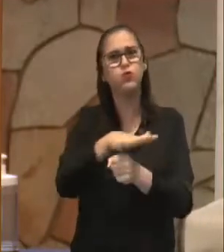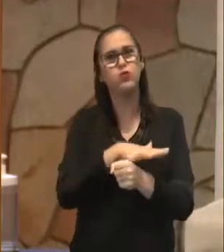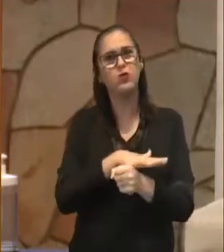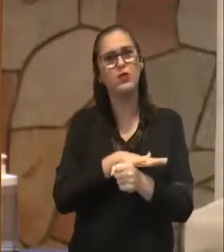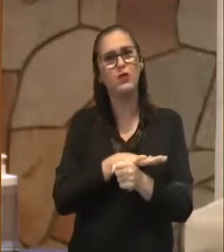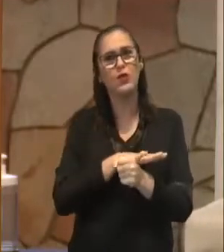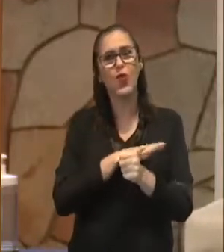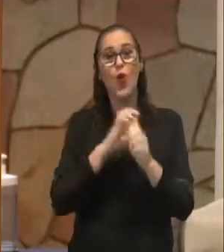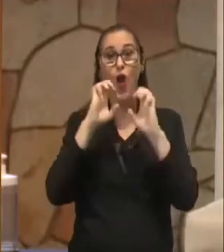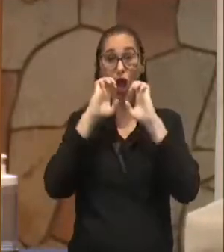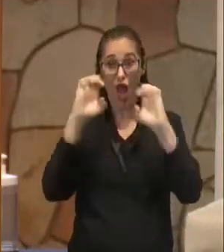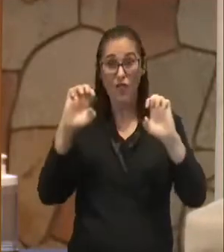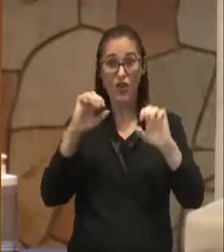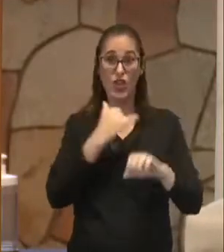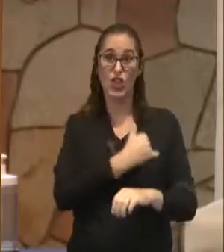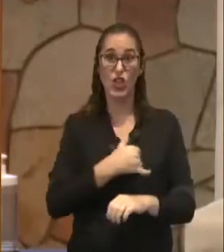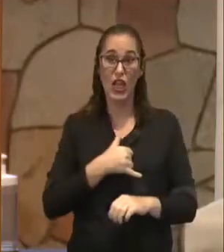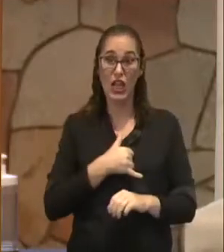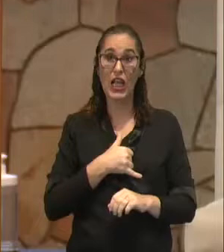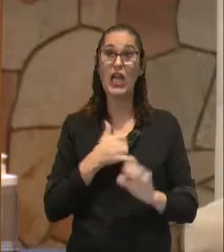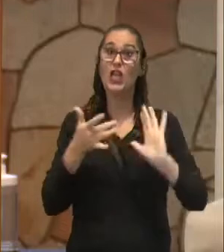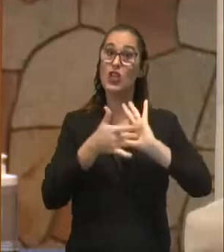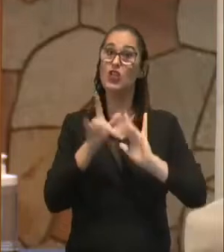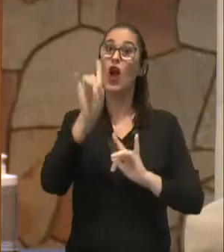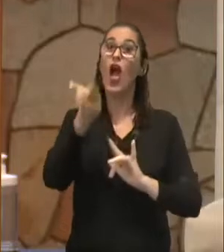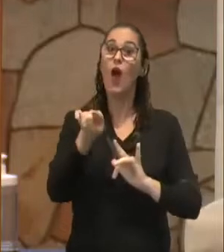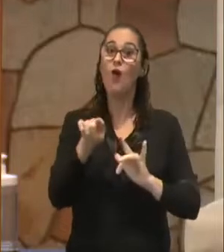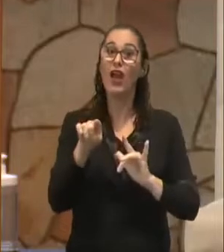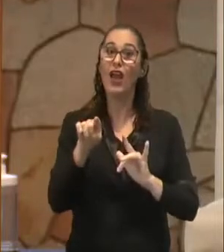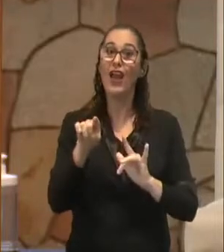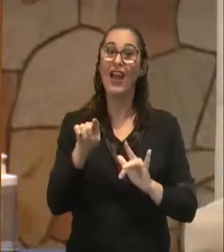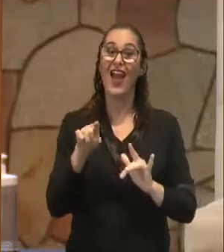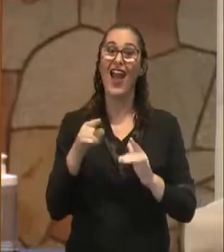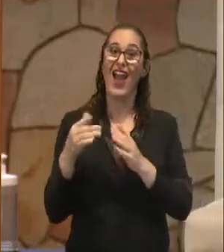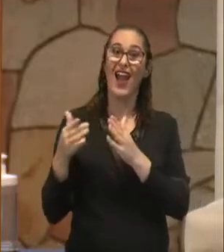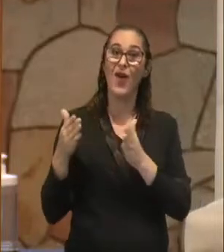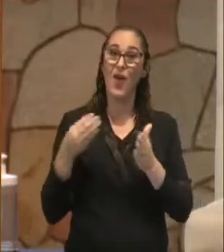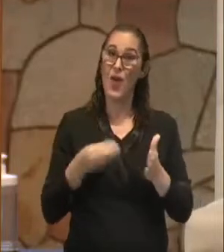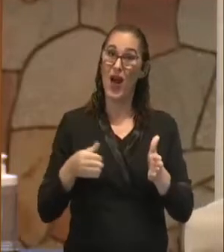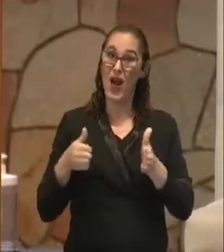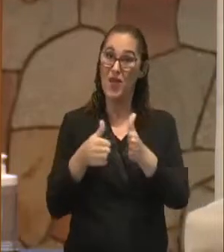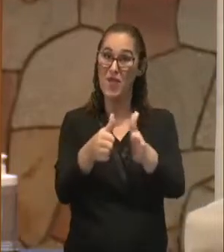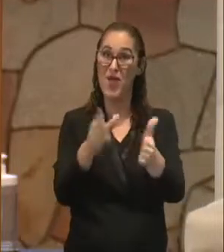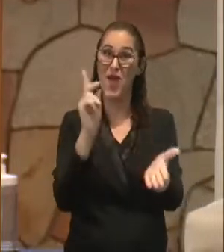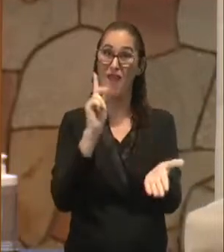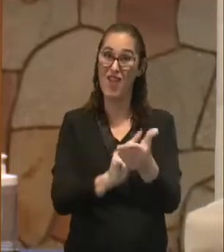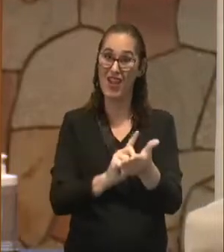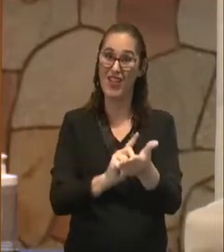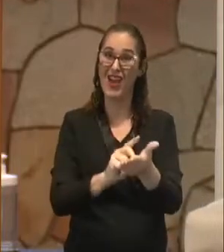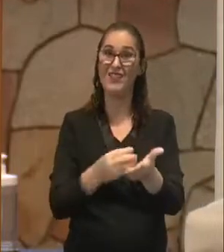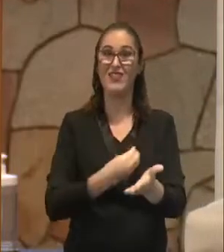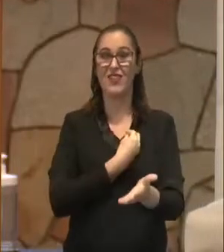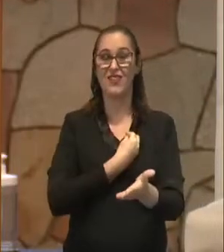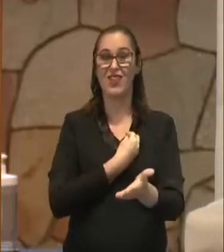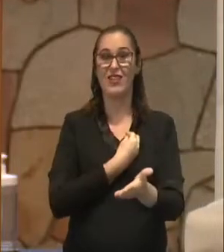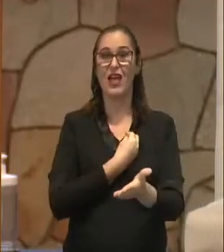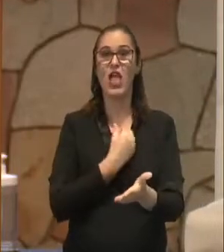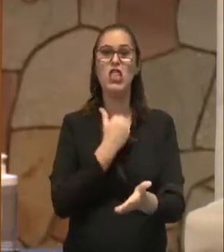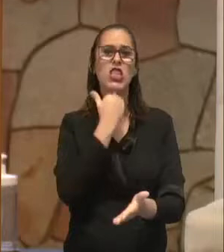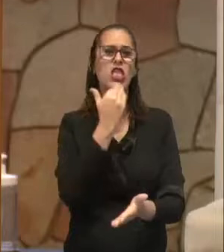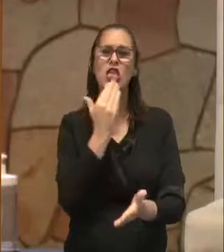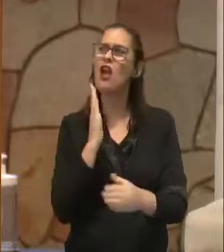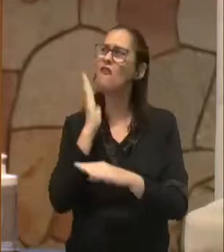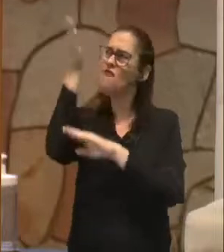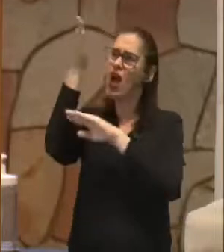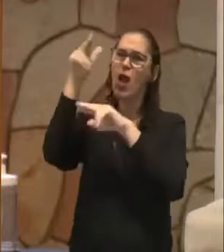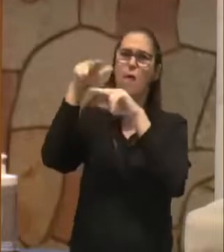que Jesus é o caminho, a verdade e a vida. E ninguém vem ao Pai senão por mim, diz Cristo.